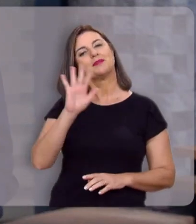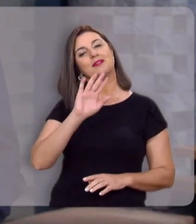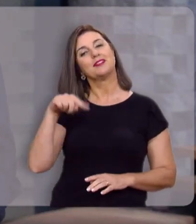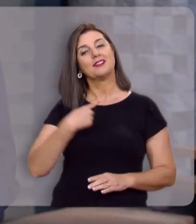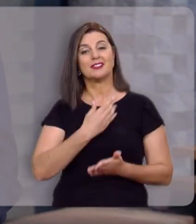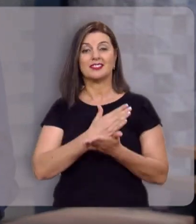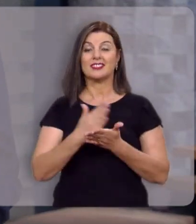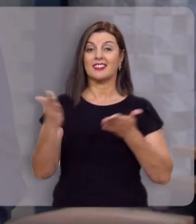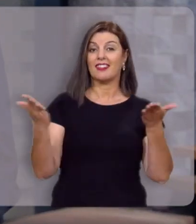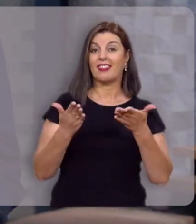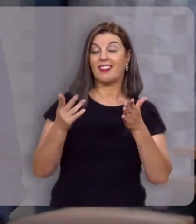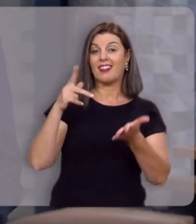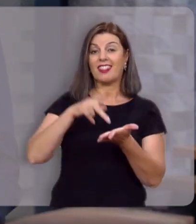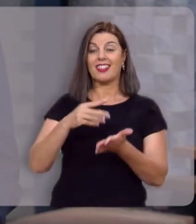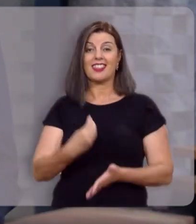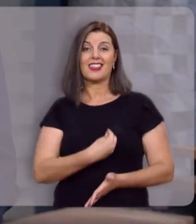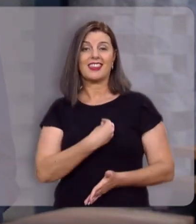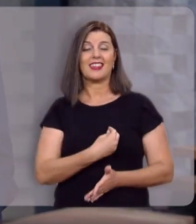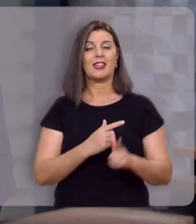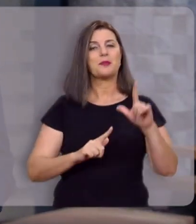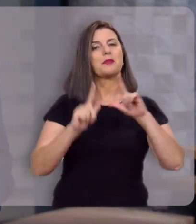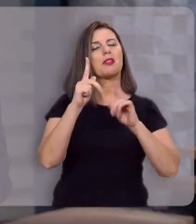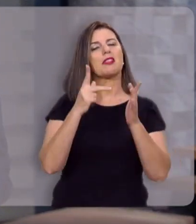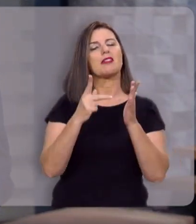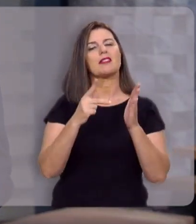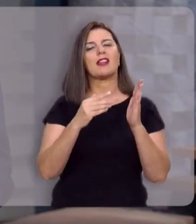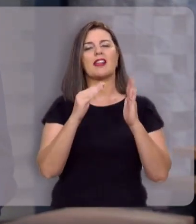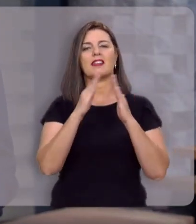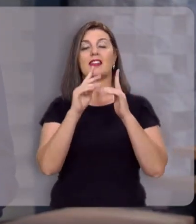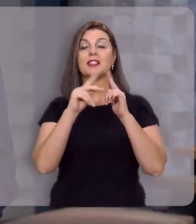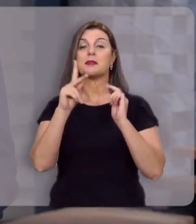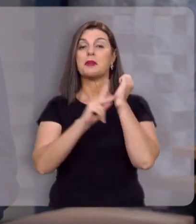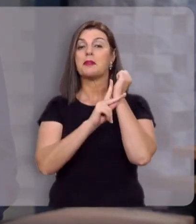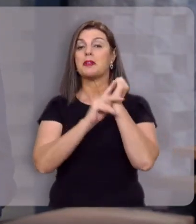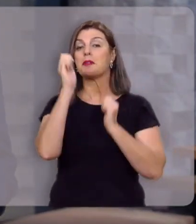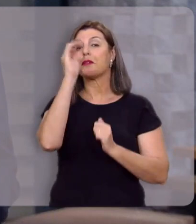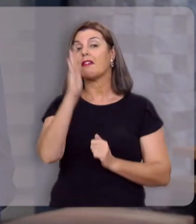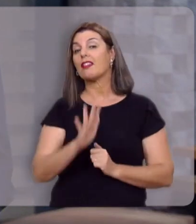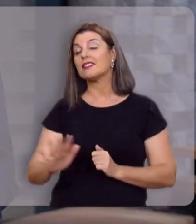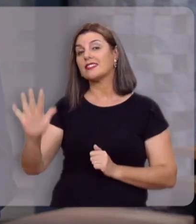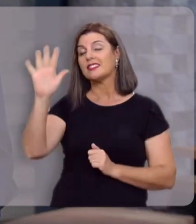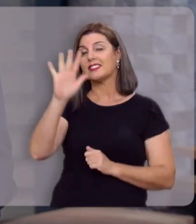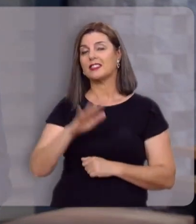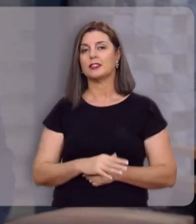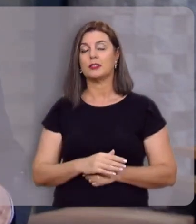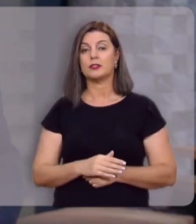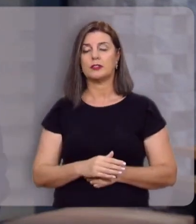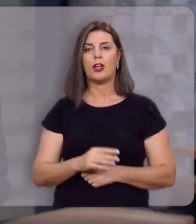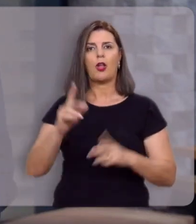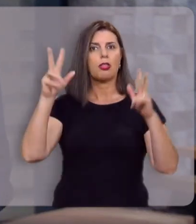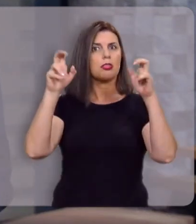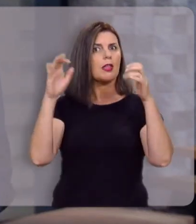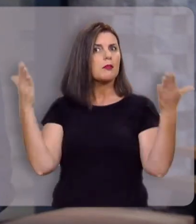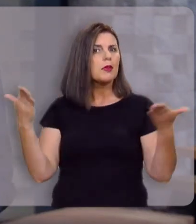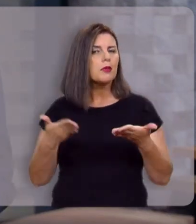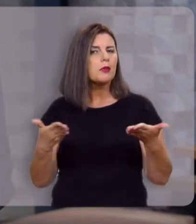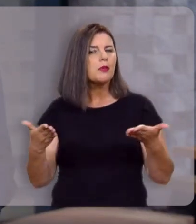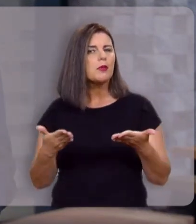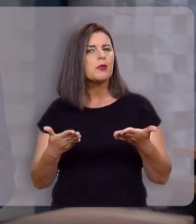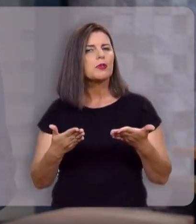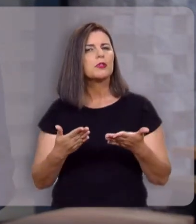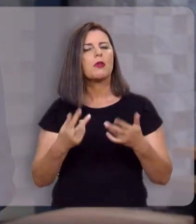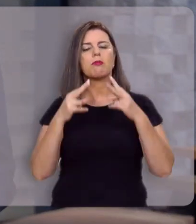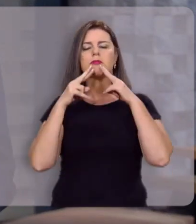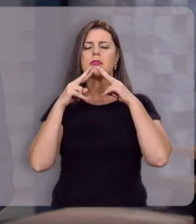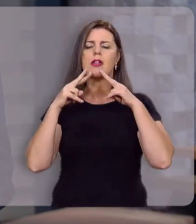Olá, começamos agora o Verdade e Vida, um programa da Igreja Presbiteriana do Brasil. E a temática de hoje,